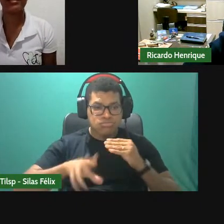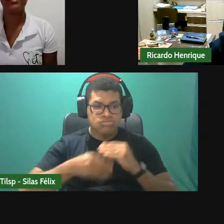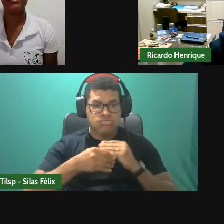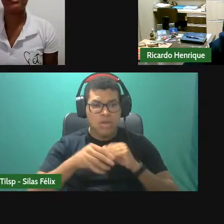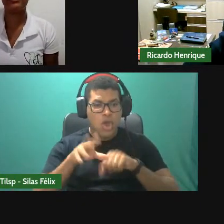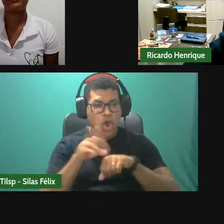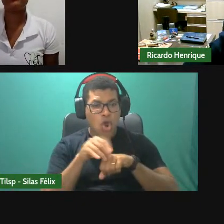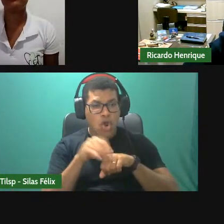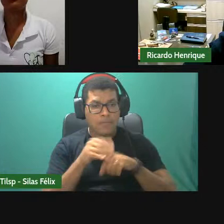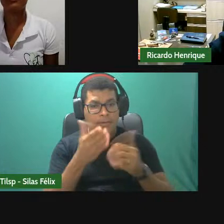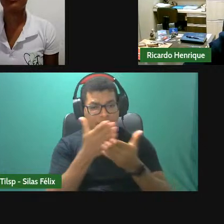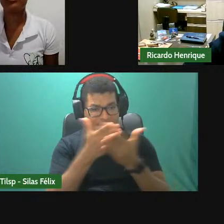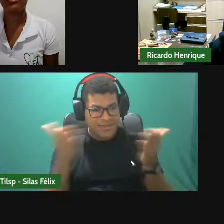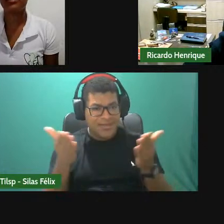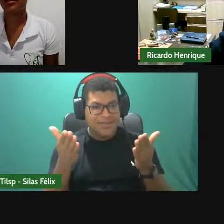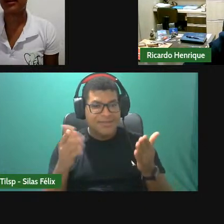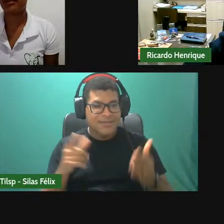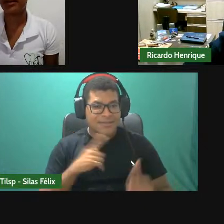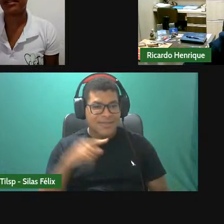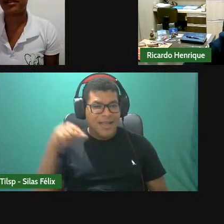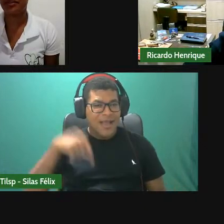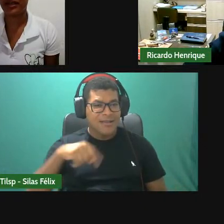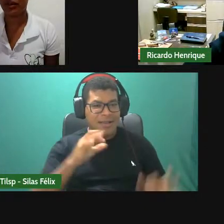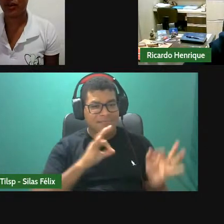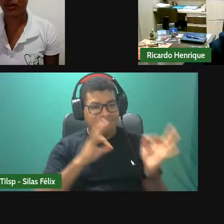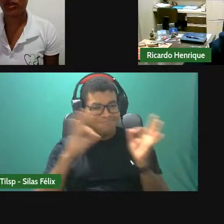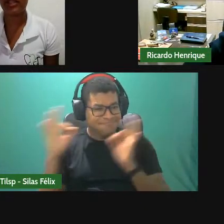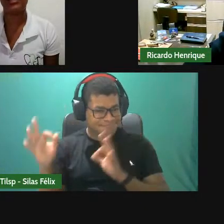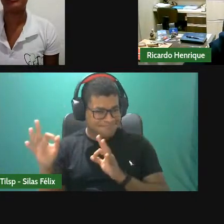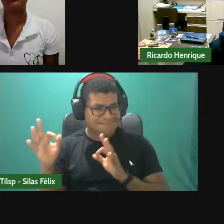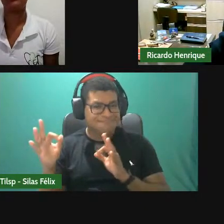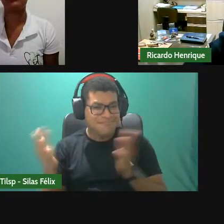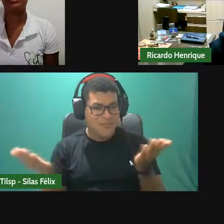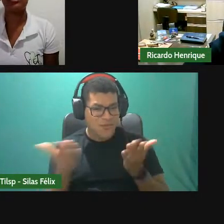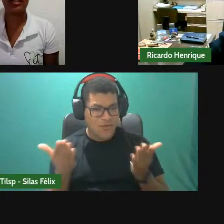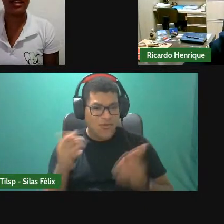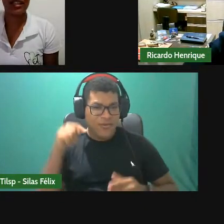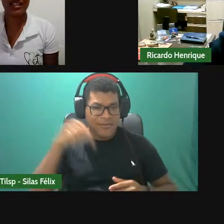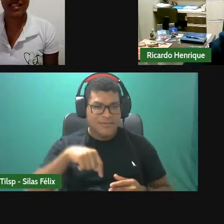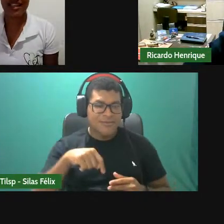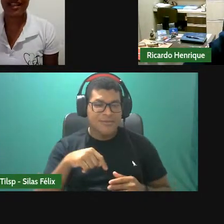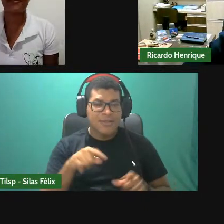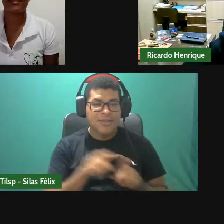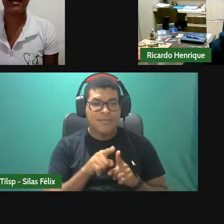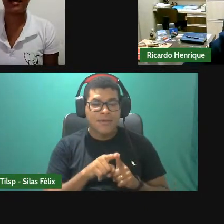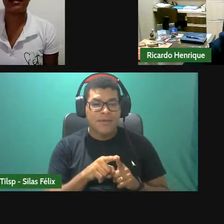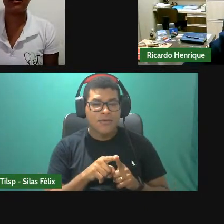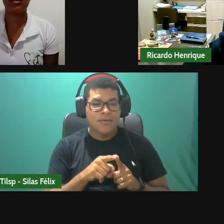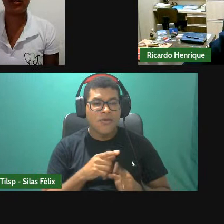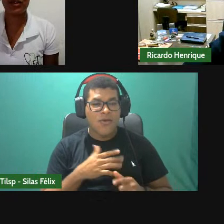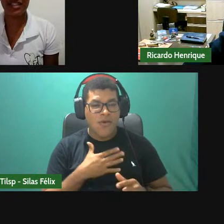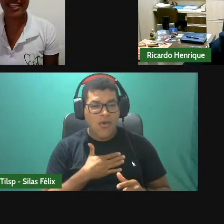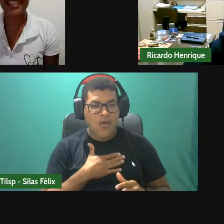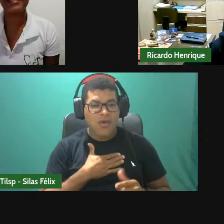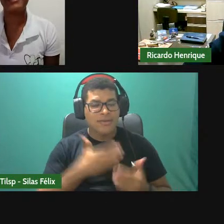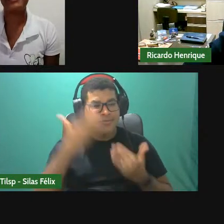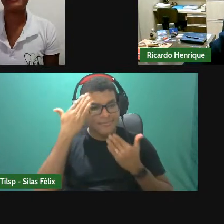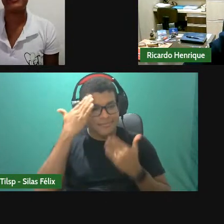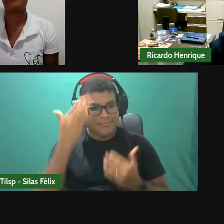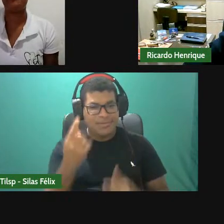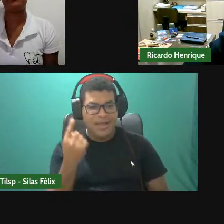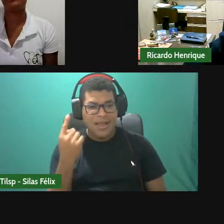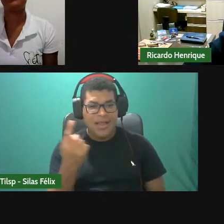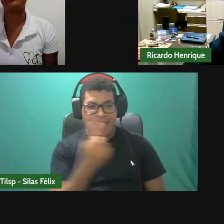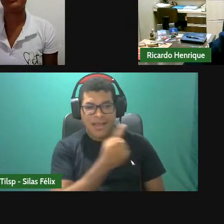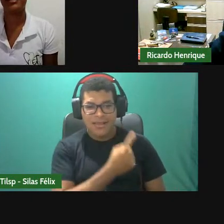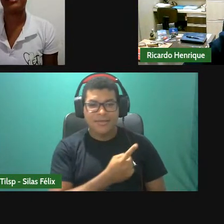né, dos membros que estão aqui participando hoje. Gostaria de agradecer a cada um de vocês,